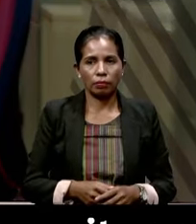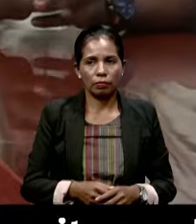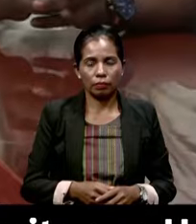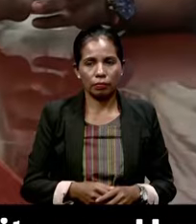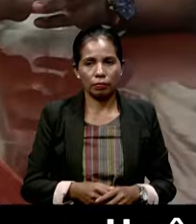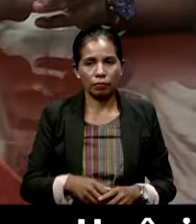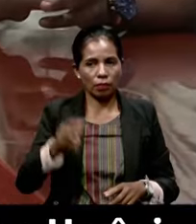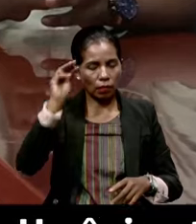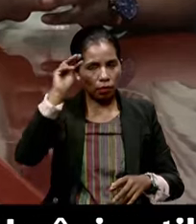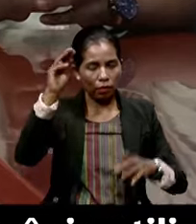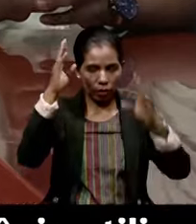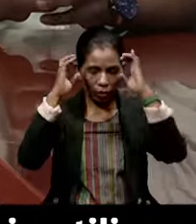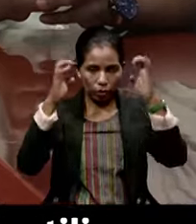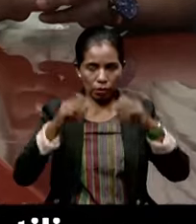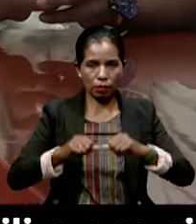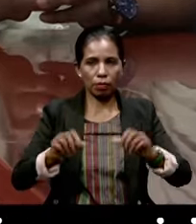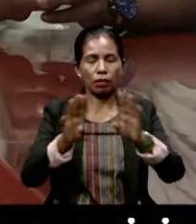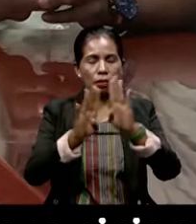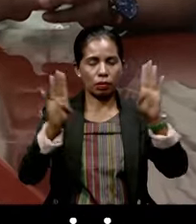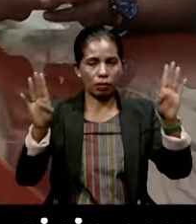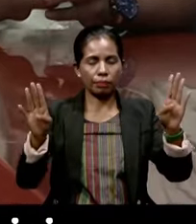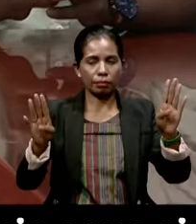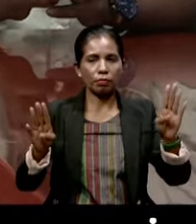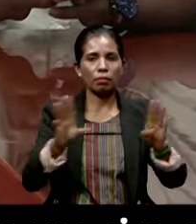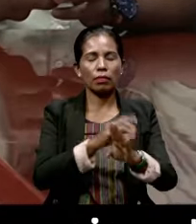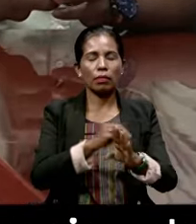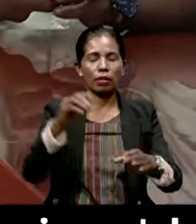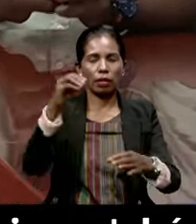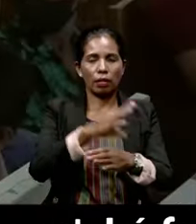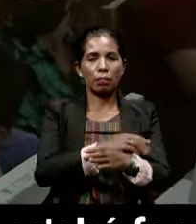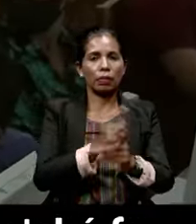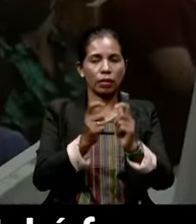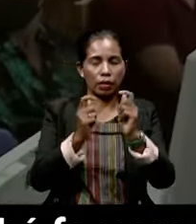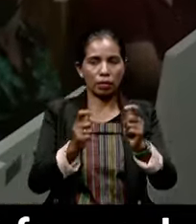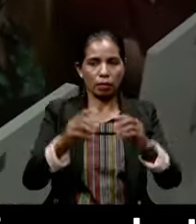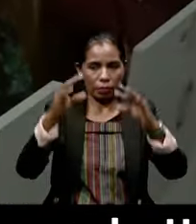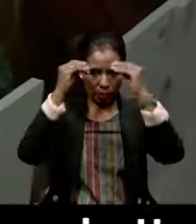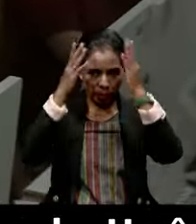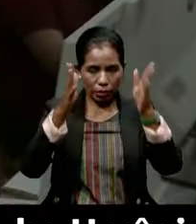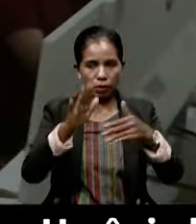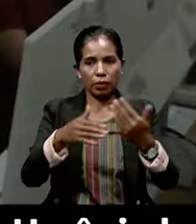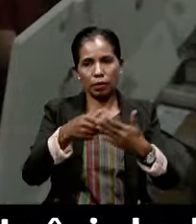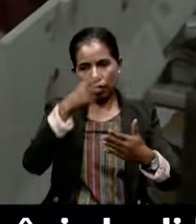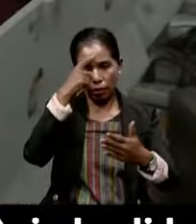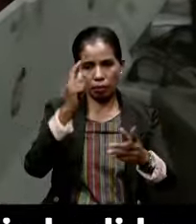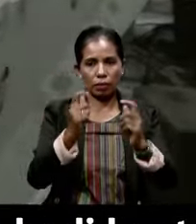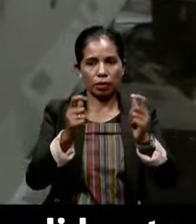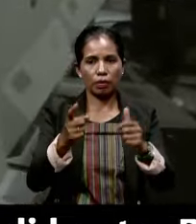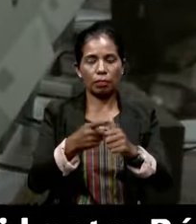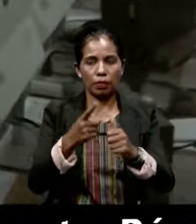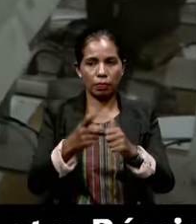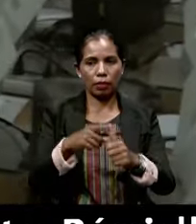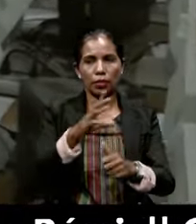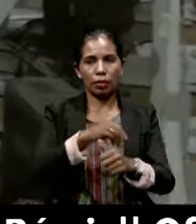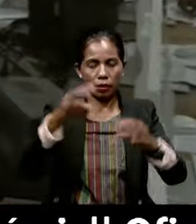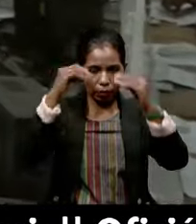O Ministério da Educação continua logo o concurso bolsa candidatura fase da rua para professor Cira, também a desta primeira fase,